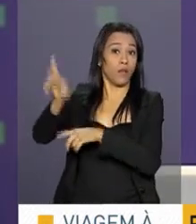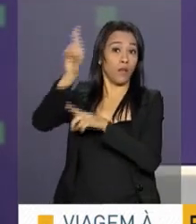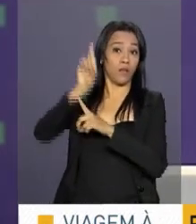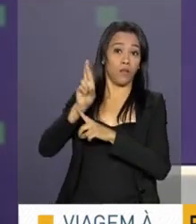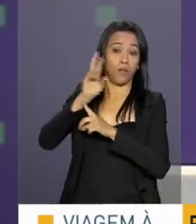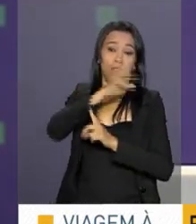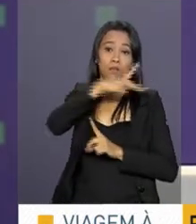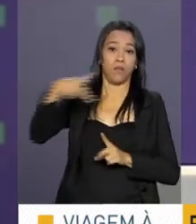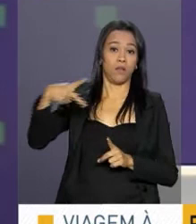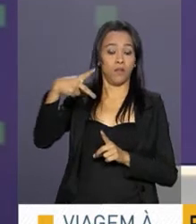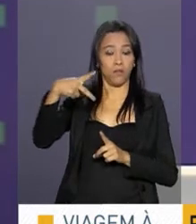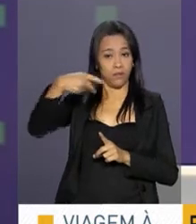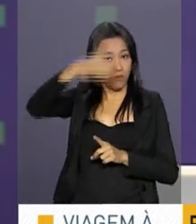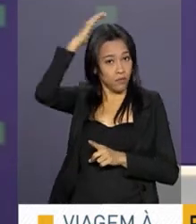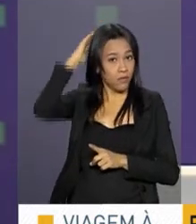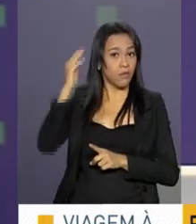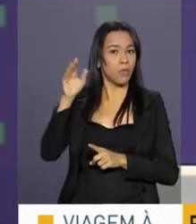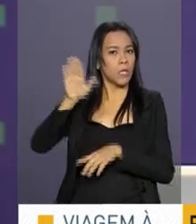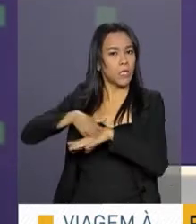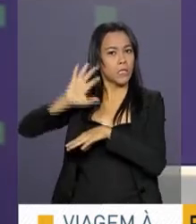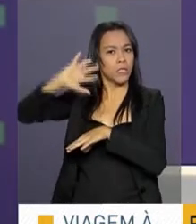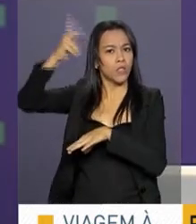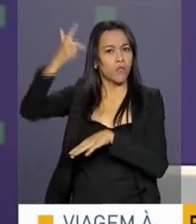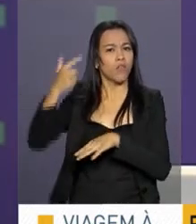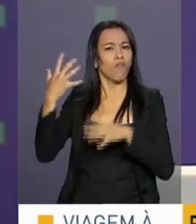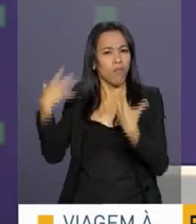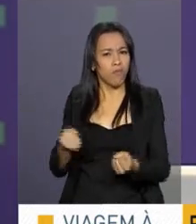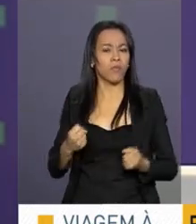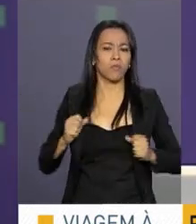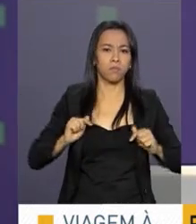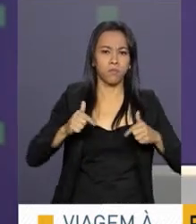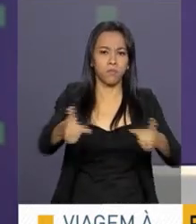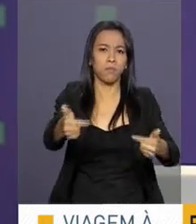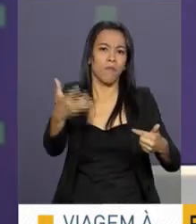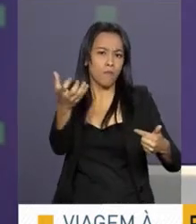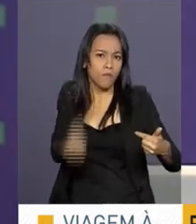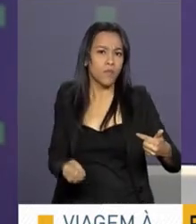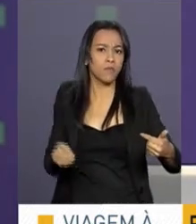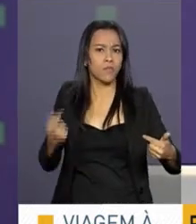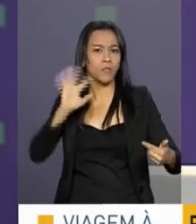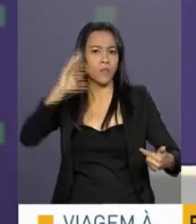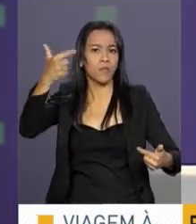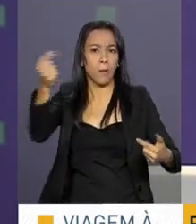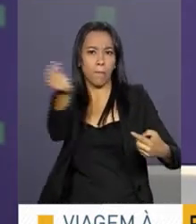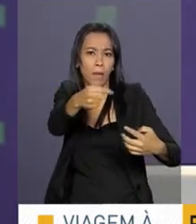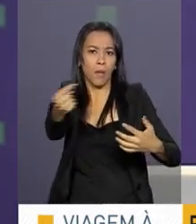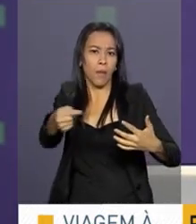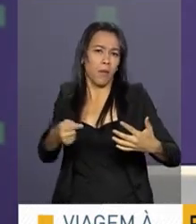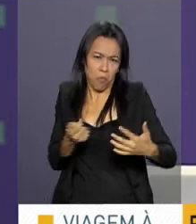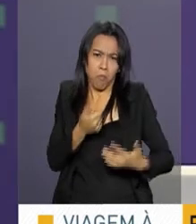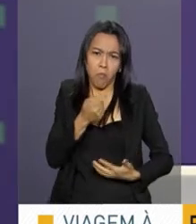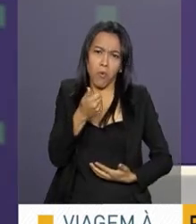tomou a decisão de crescer, de fazer com que a infraestrutura brasileira crescesse. Com os poucos recursos públicos que nós temos para